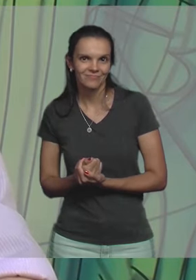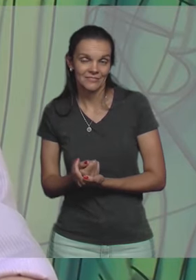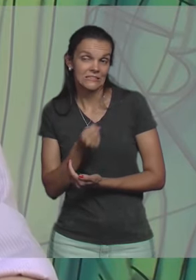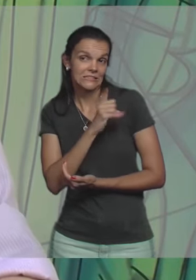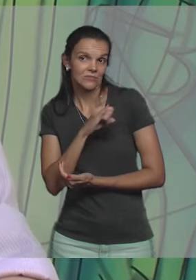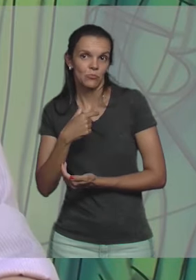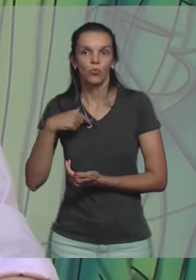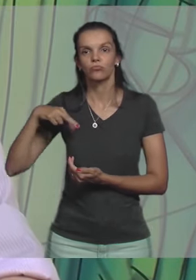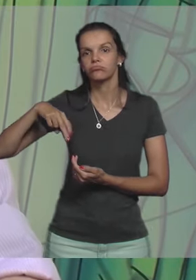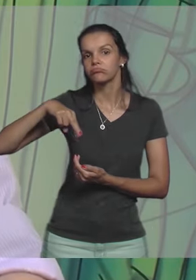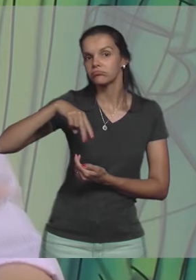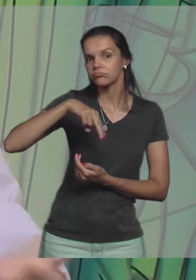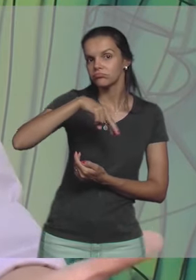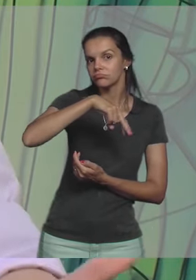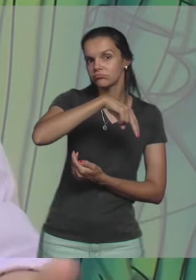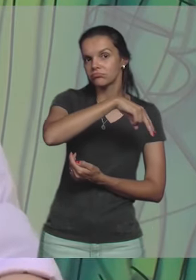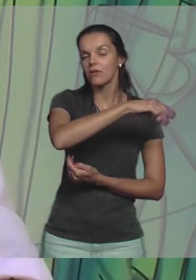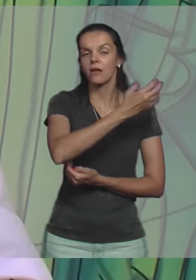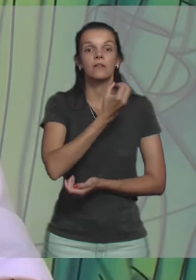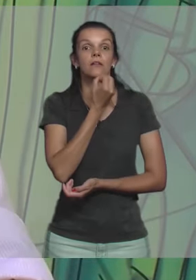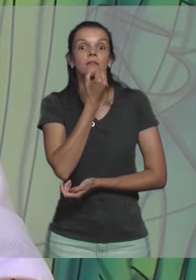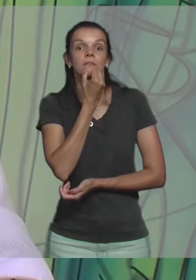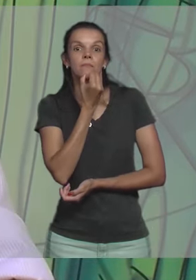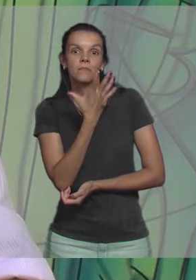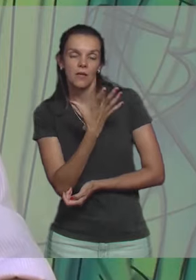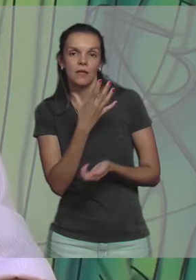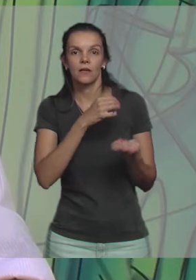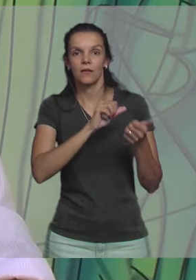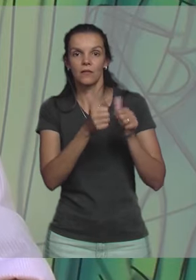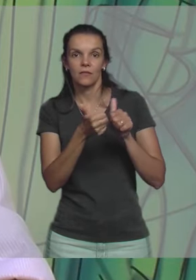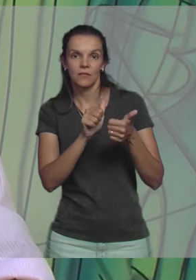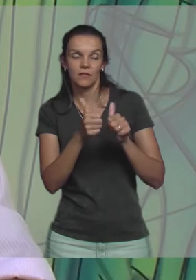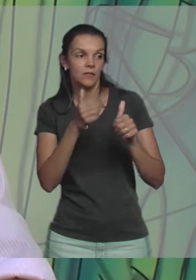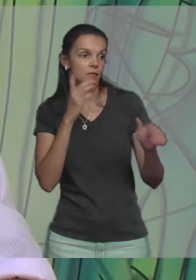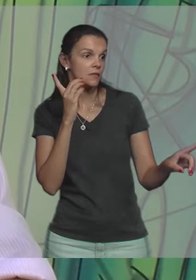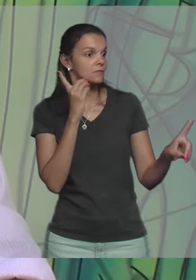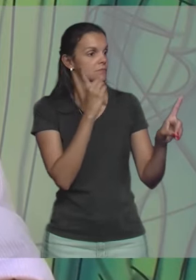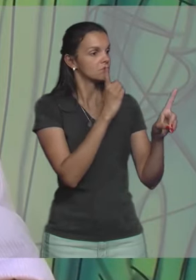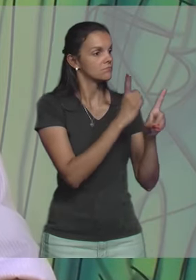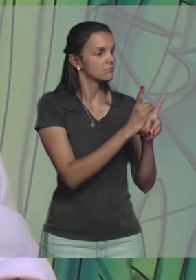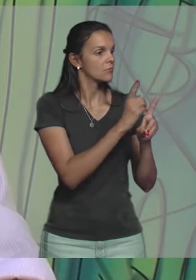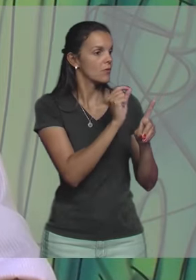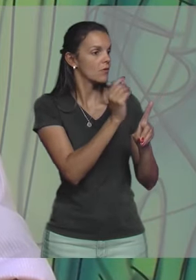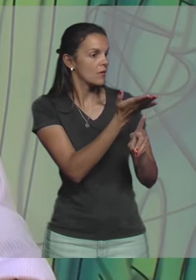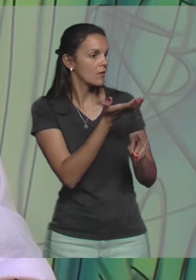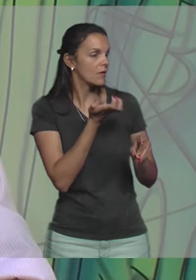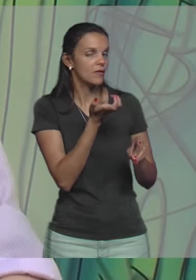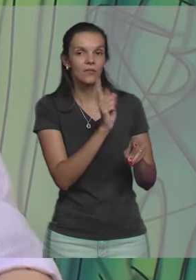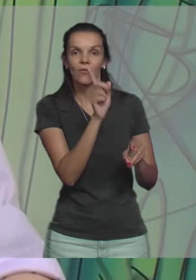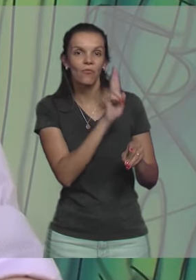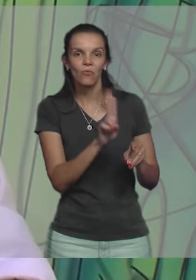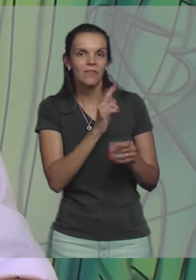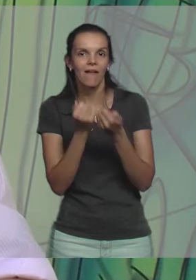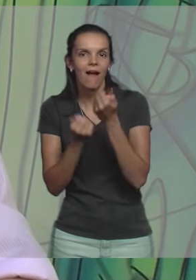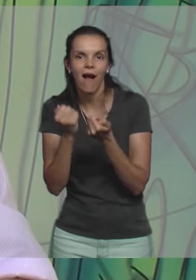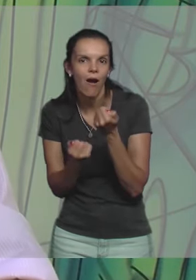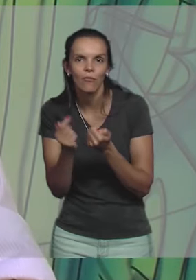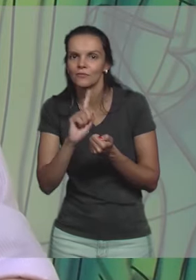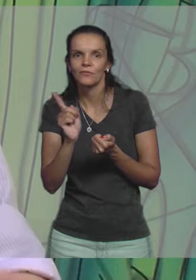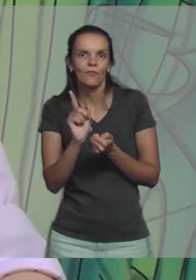estou, num certo raio, digamos assim, 400, 500 metros, para encontrar aquilo que eu estou procurando, eu não vou usar o meu carro, não vou